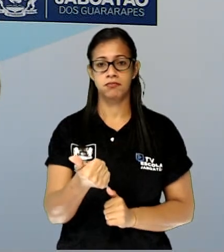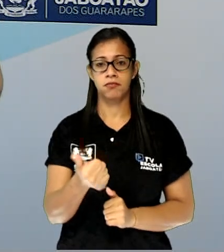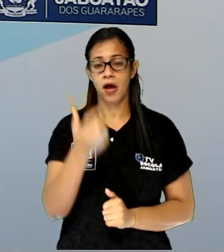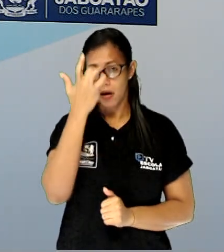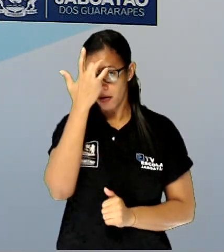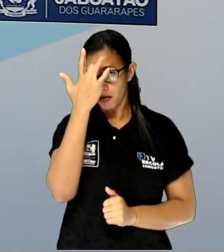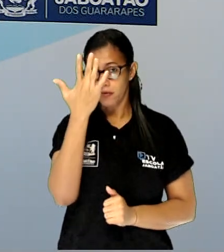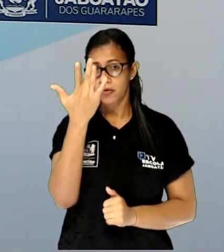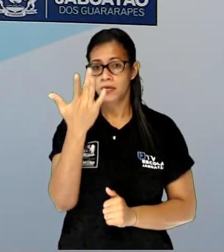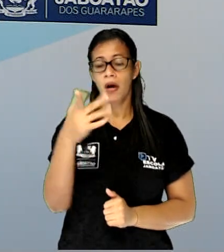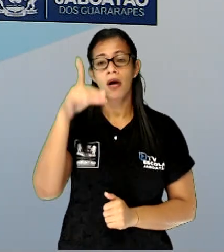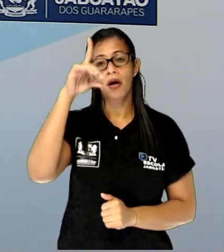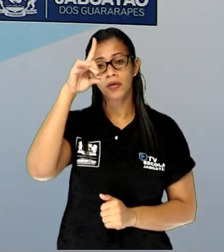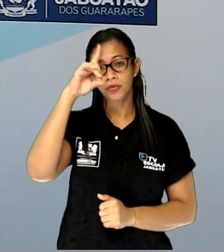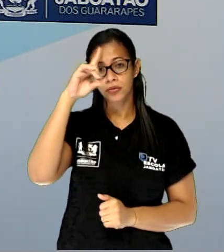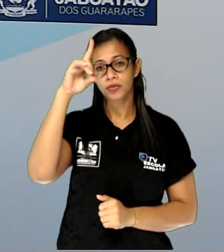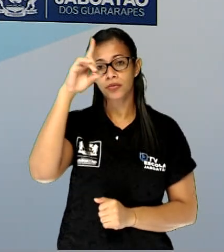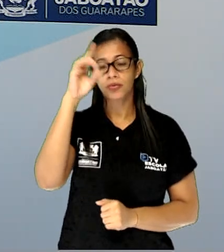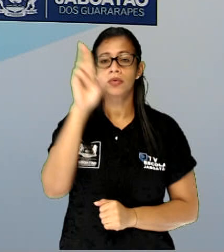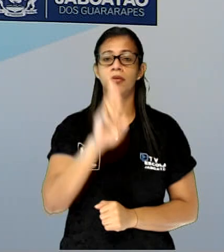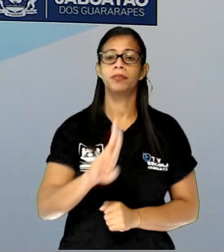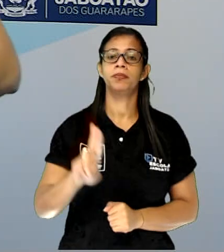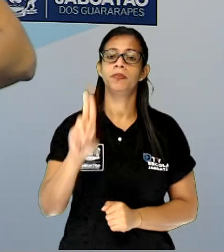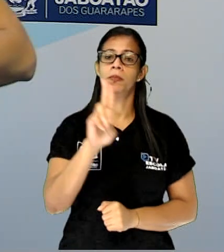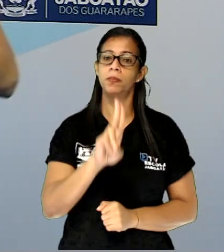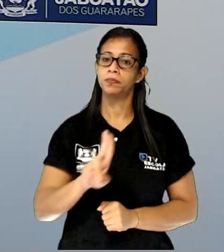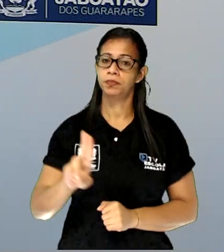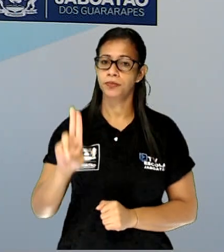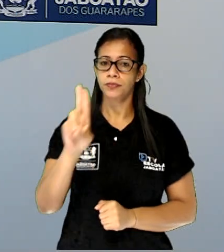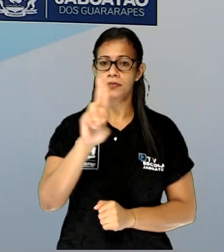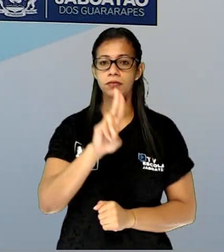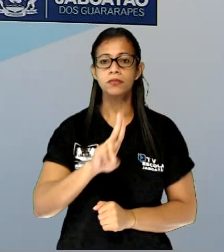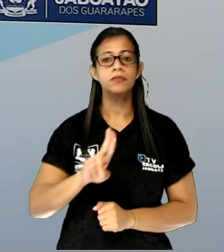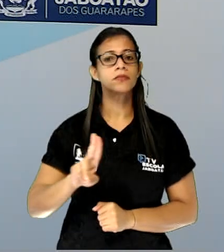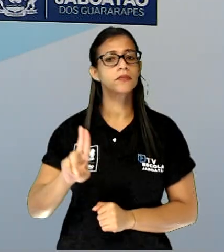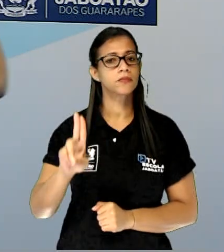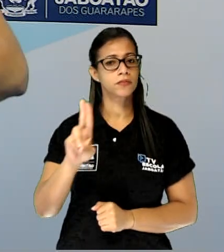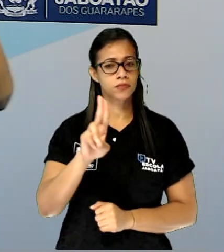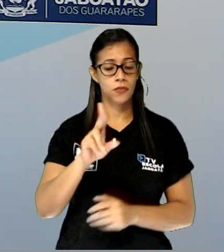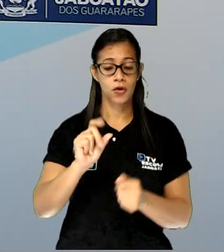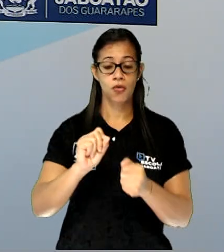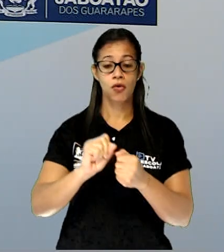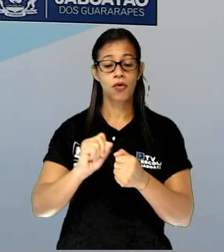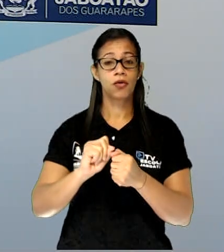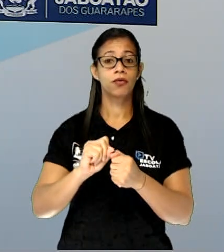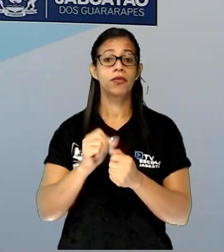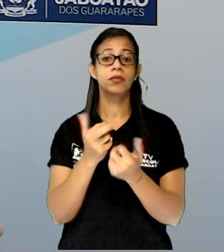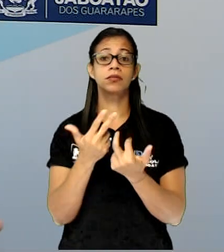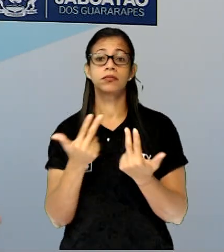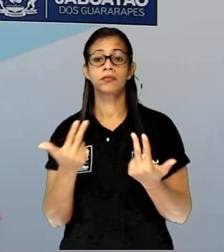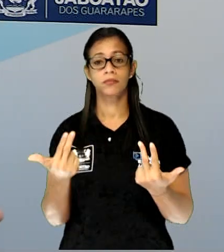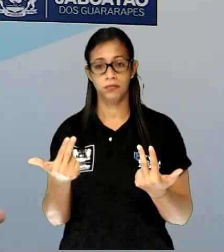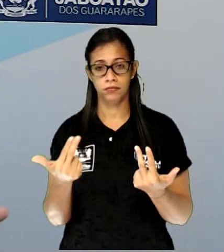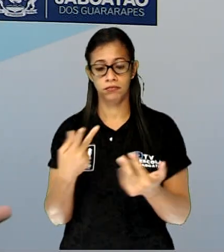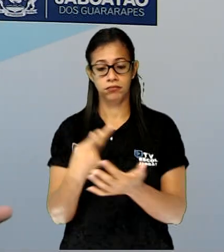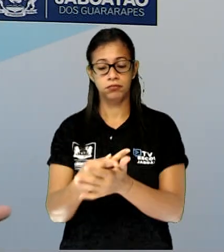né, o nosso dia a dia, facilitar o fazer as coisas, o realizar as